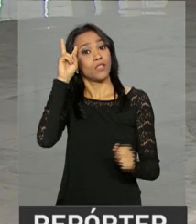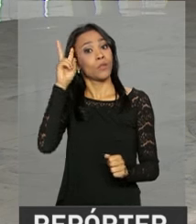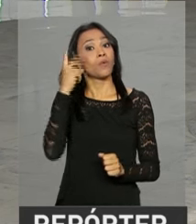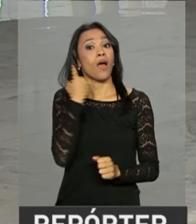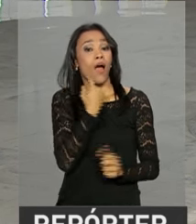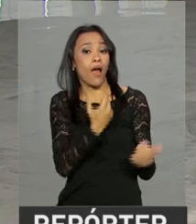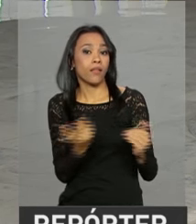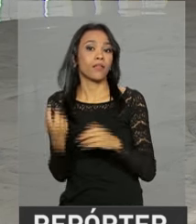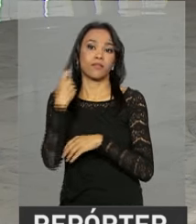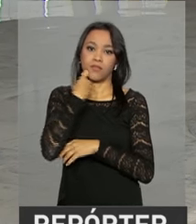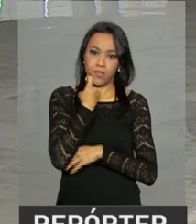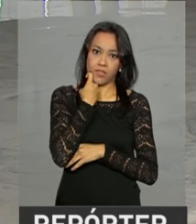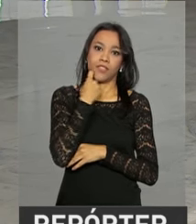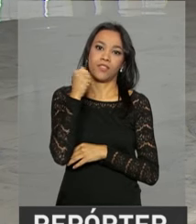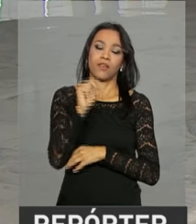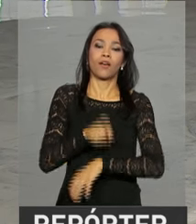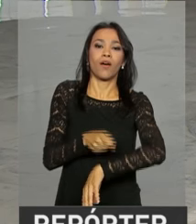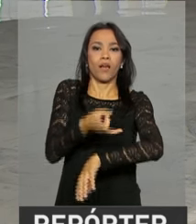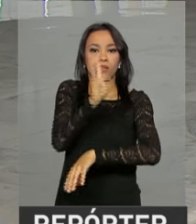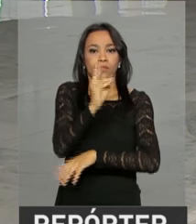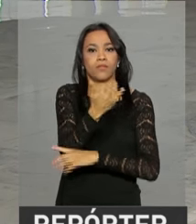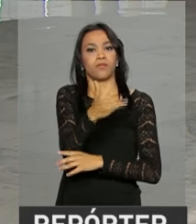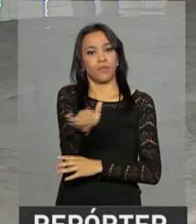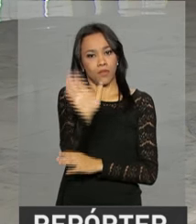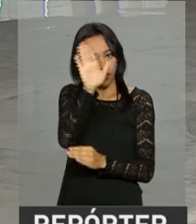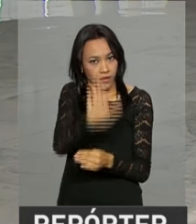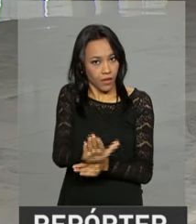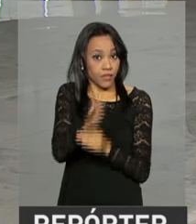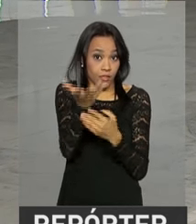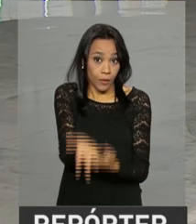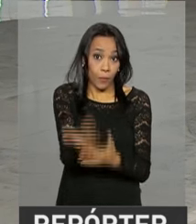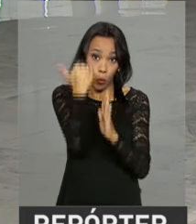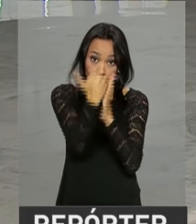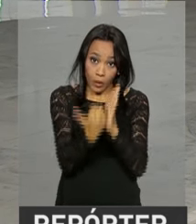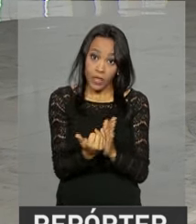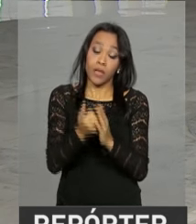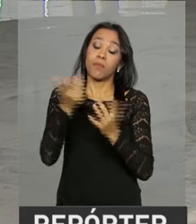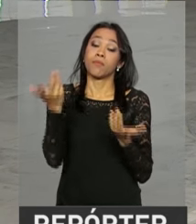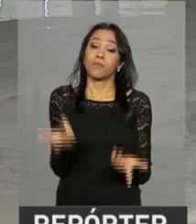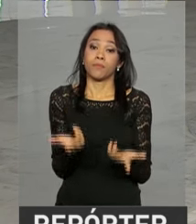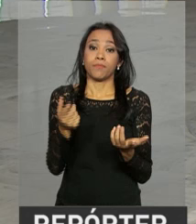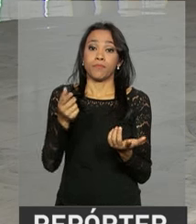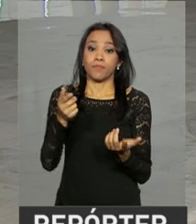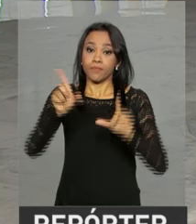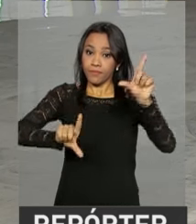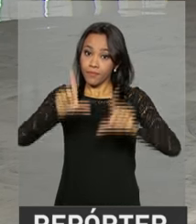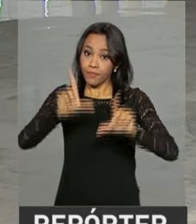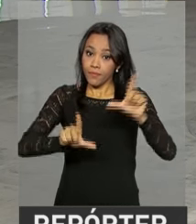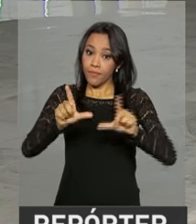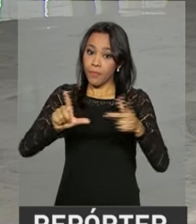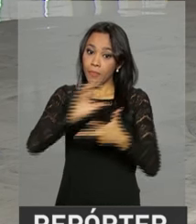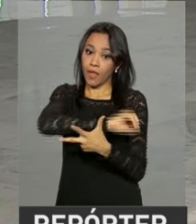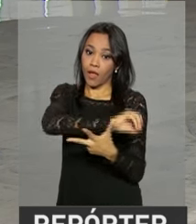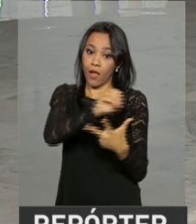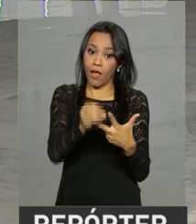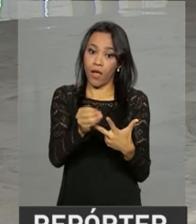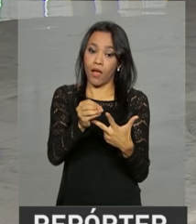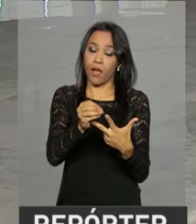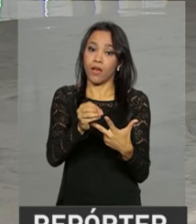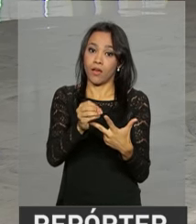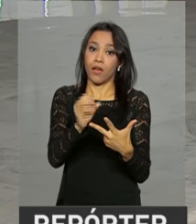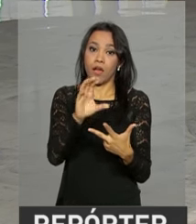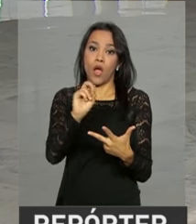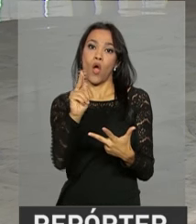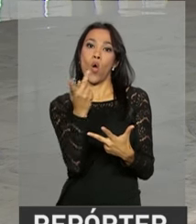segunda a sexta-feira às 2:30 da tarde o programa Hora do Enem ele já está sendo usado por muitas